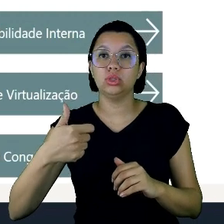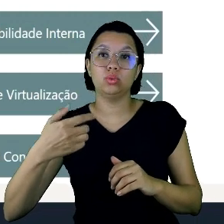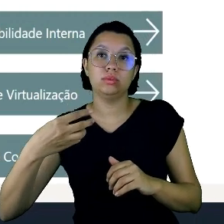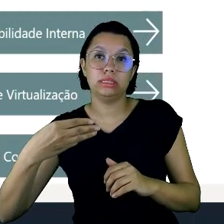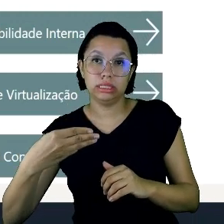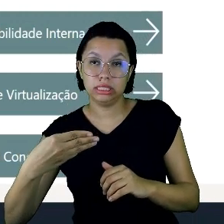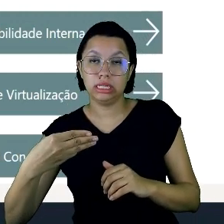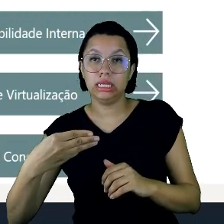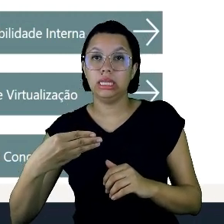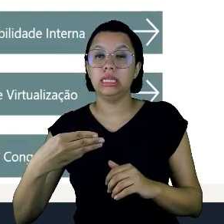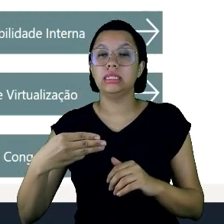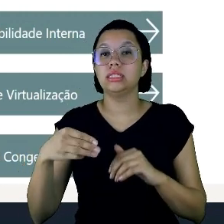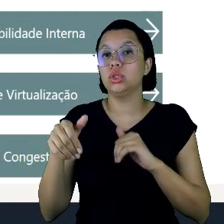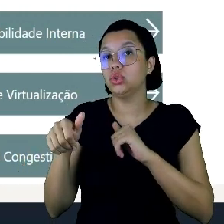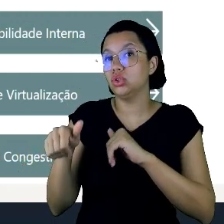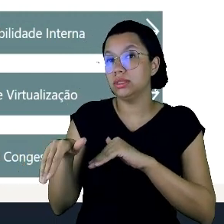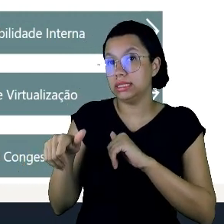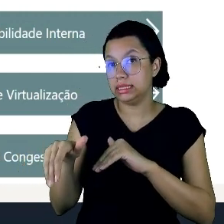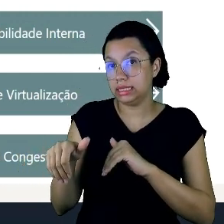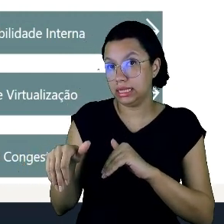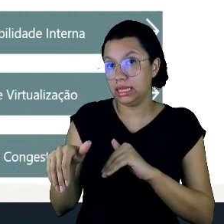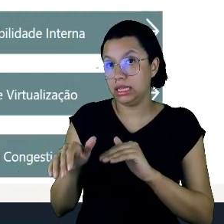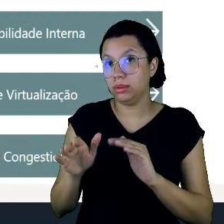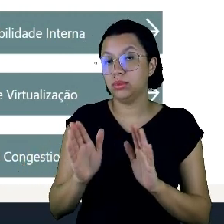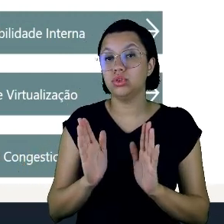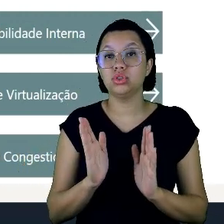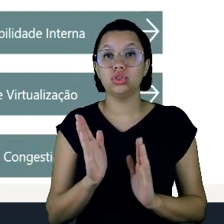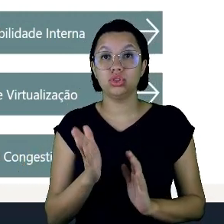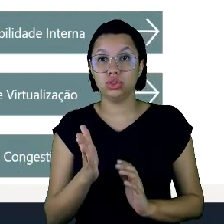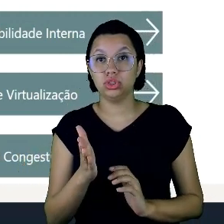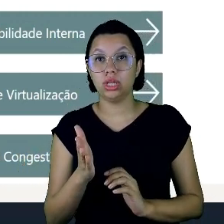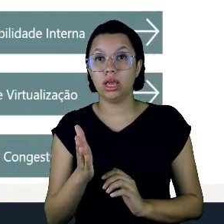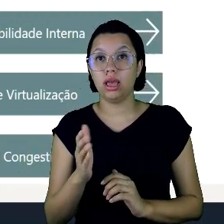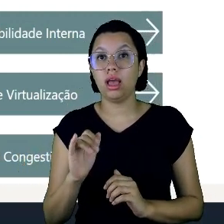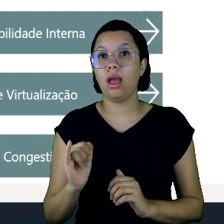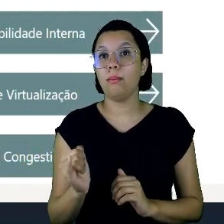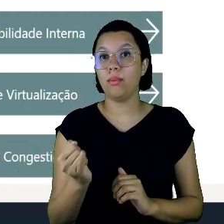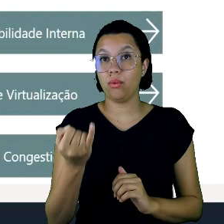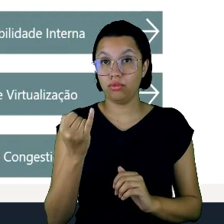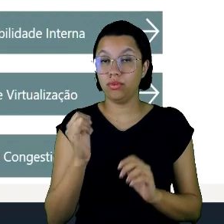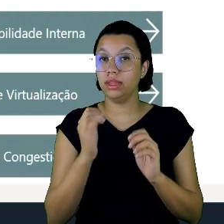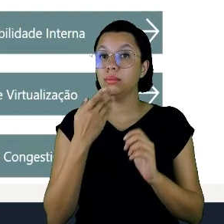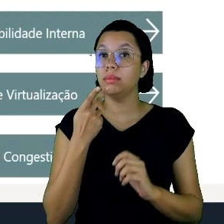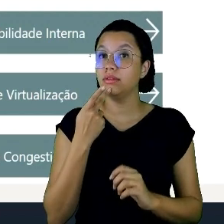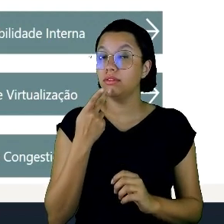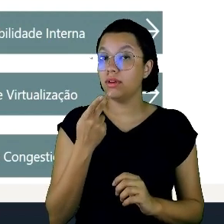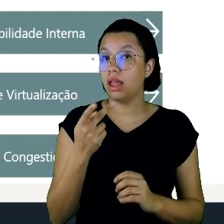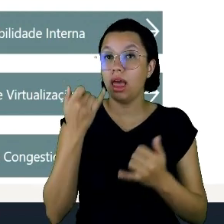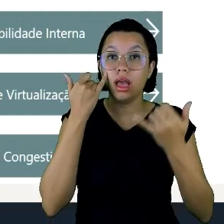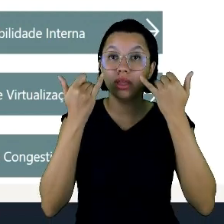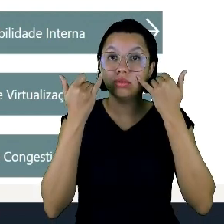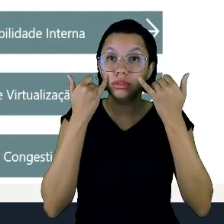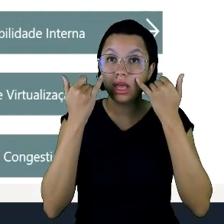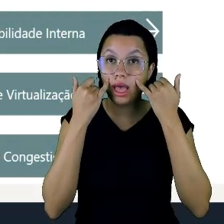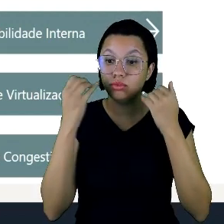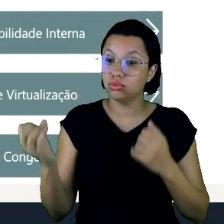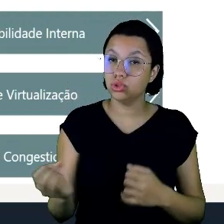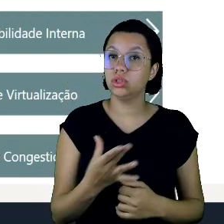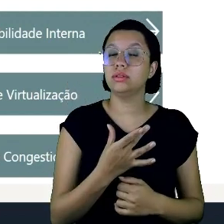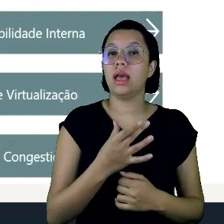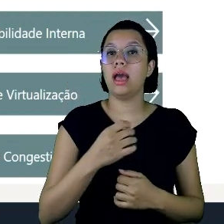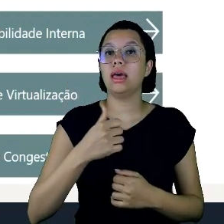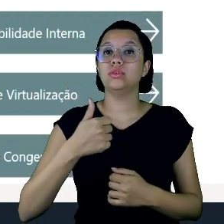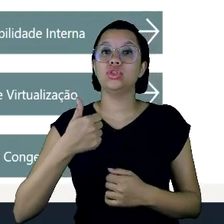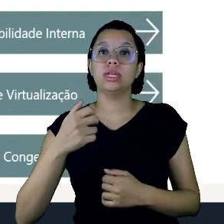ocorreu. Já aproveito para esclarecer que os dados são atualizados com o dia 15